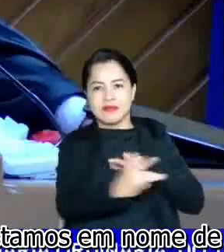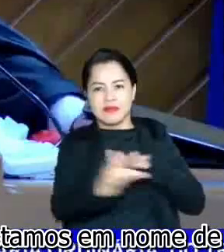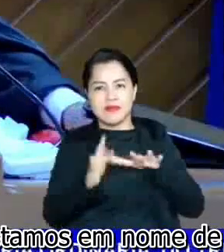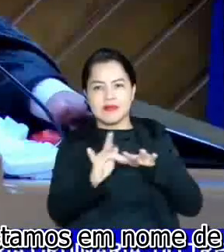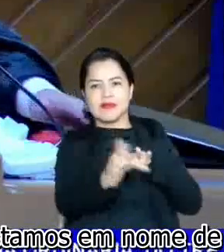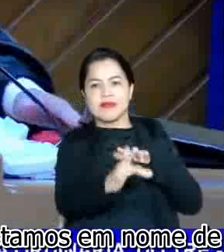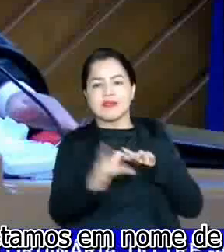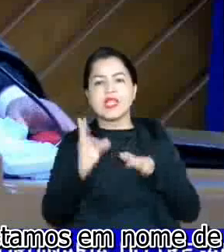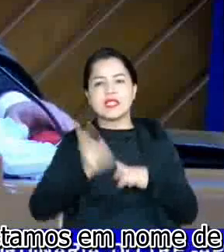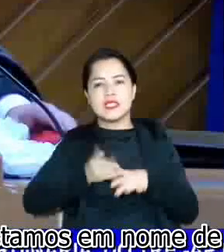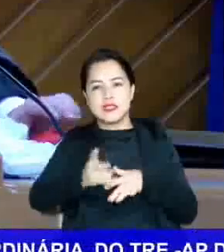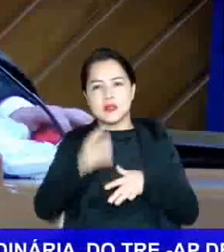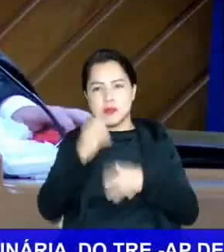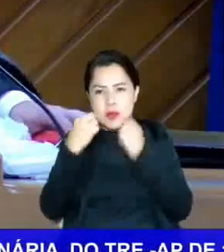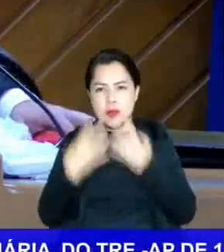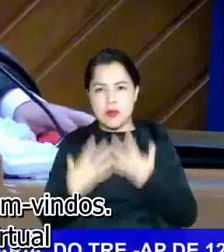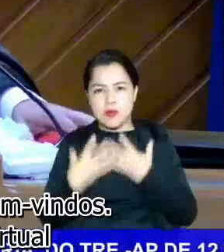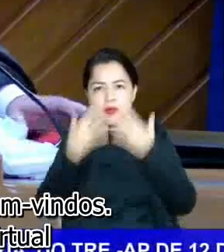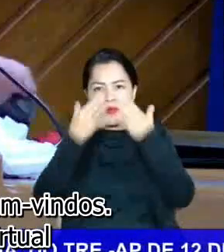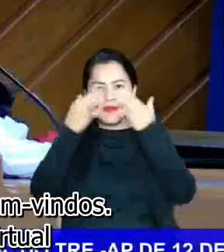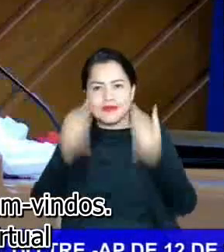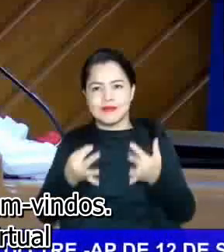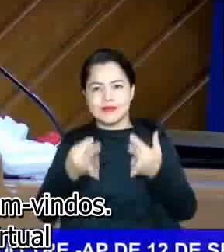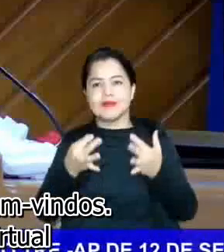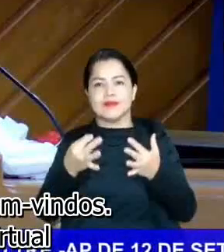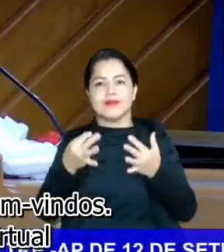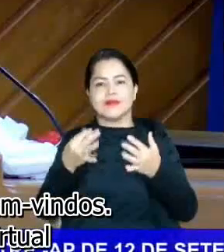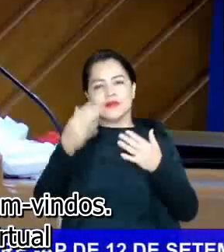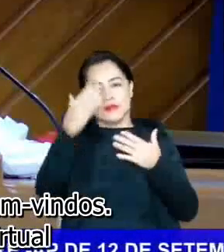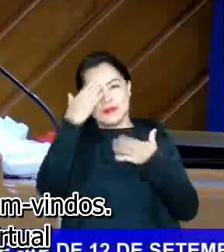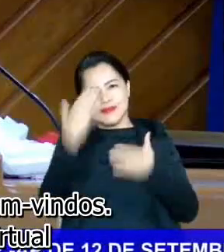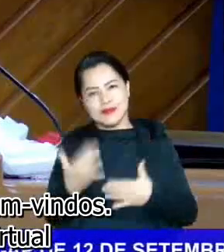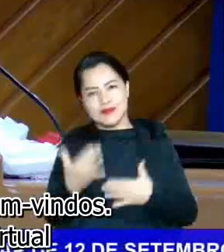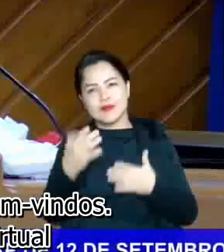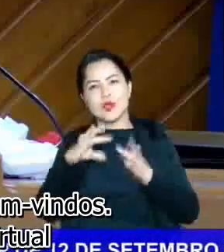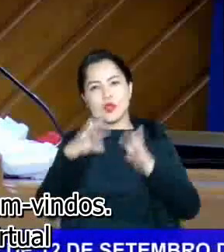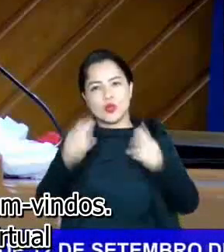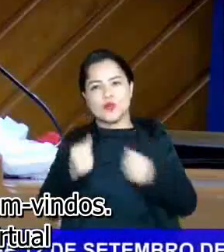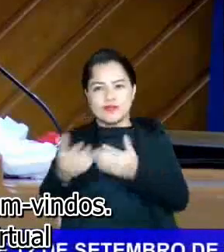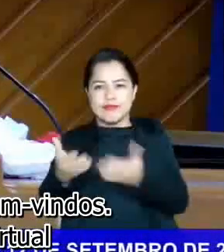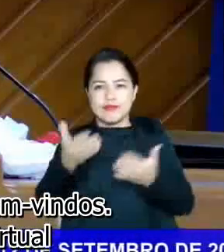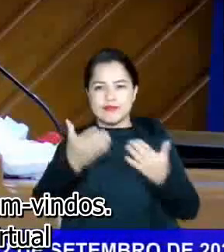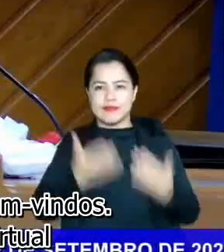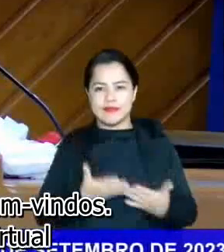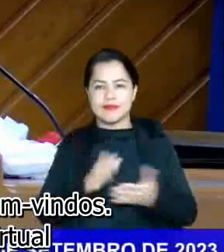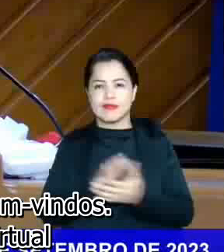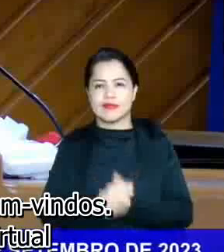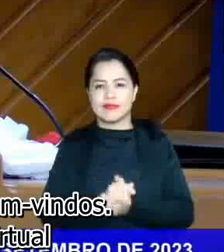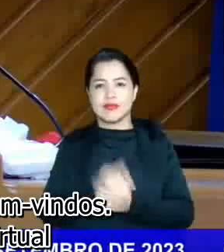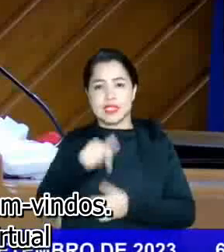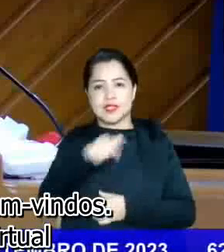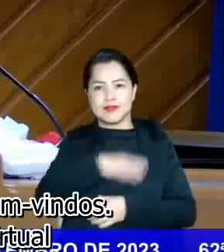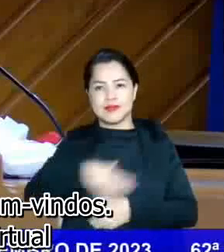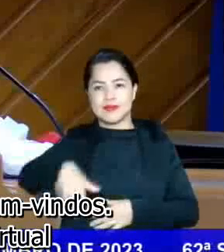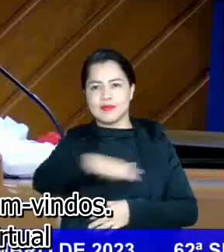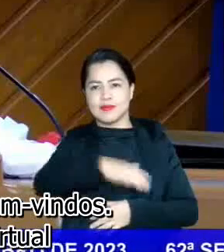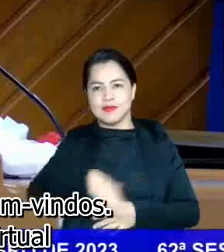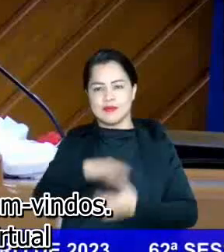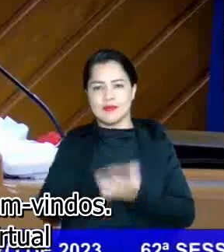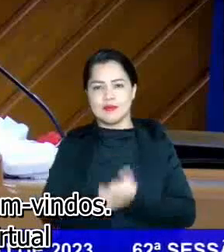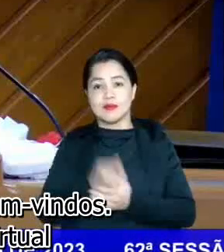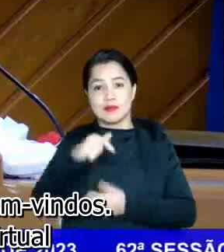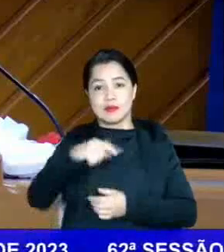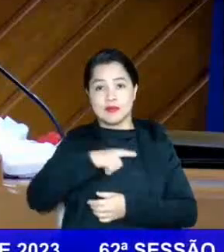o serviço que prestamos em nome de todos que nos acompanham. Sejam todos muito bem-vindos neste ambiente, inclusive